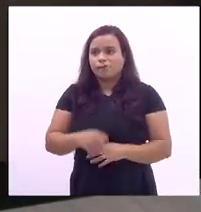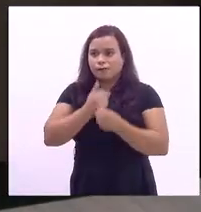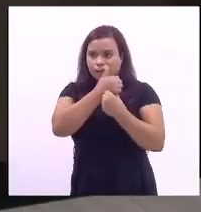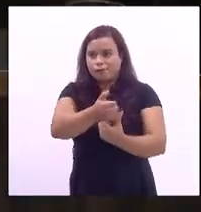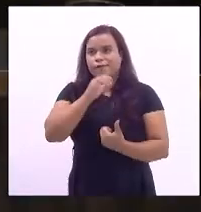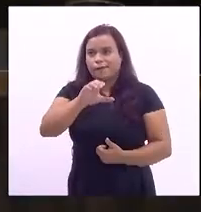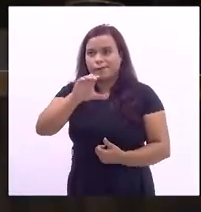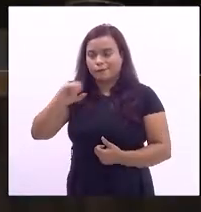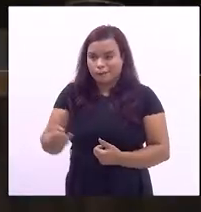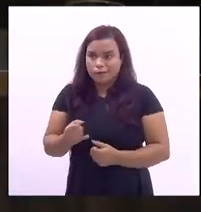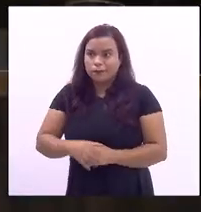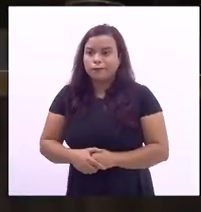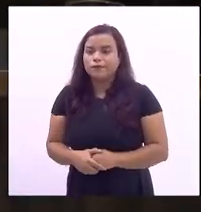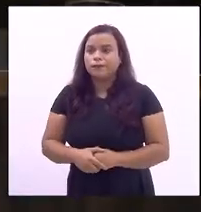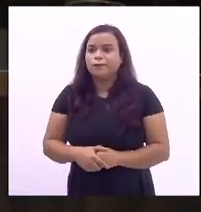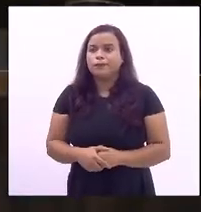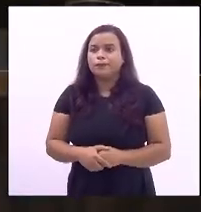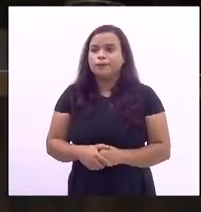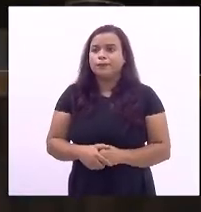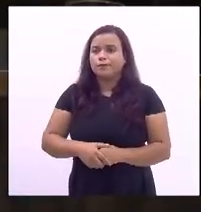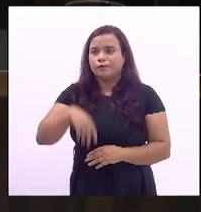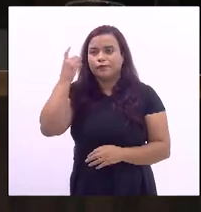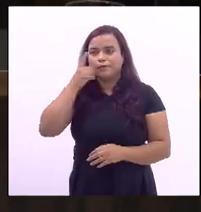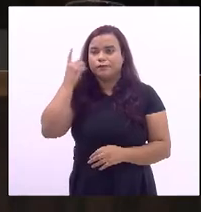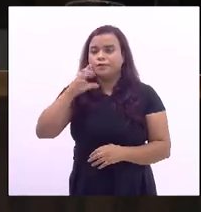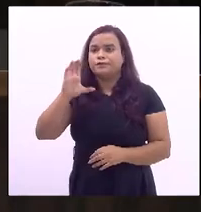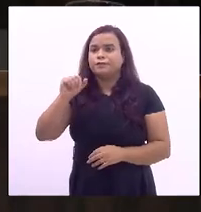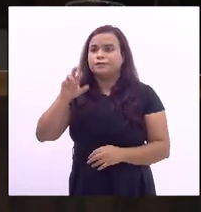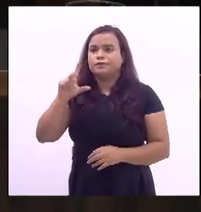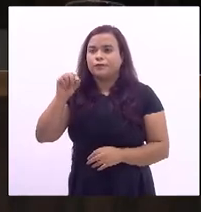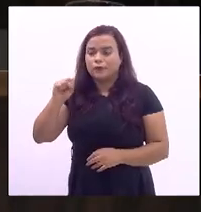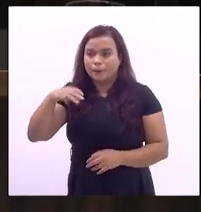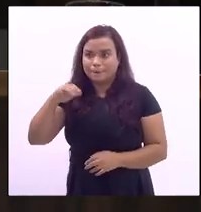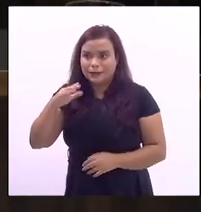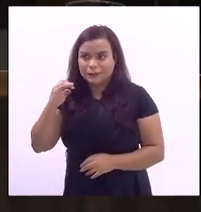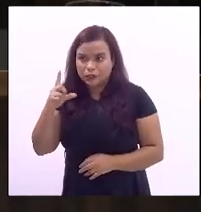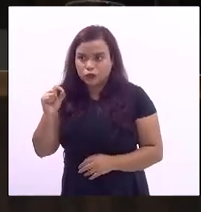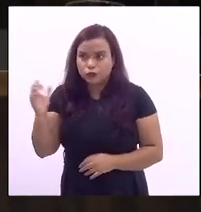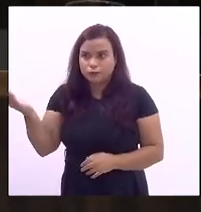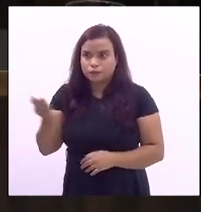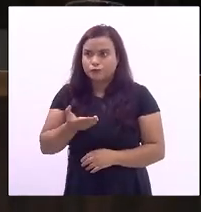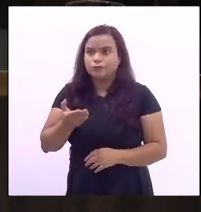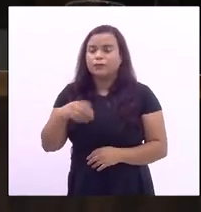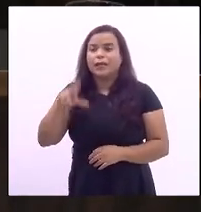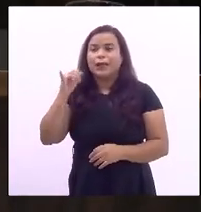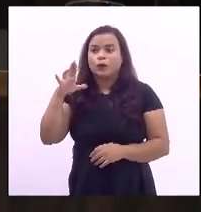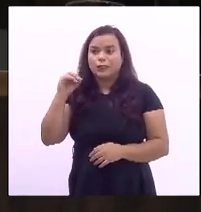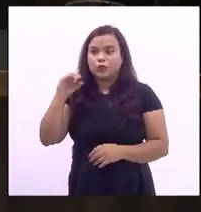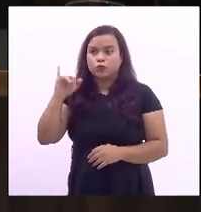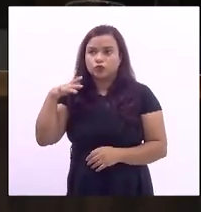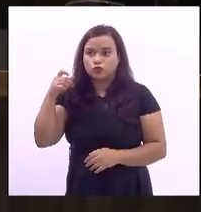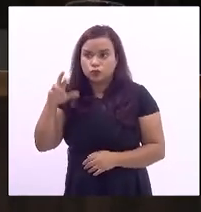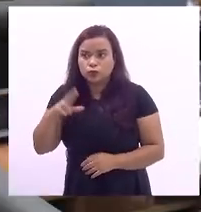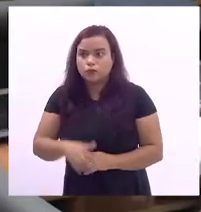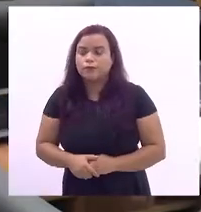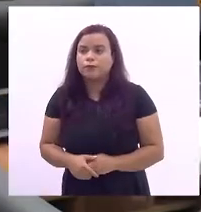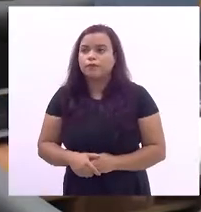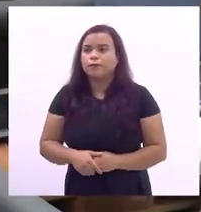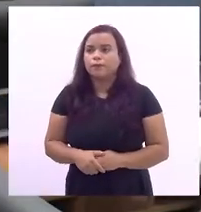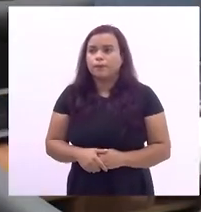seu presente ela comissão de assuntos municipais deputado Carlos de Macedo ele tá no caso eu ligo Júnior